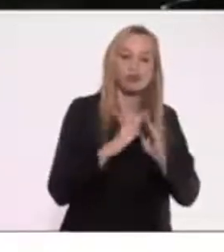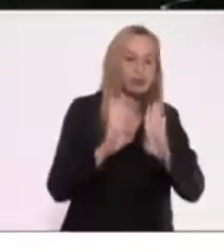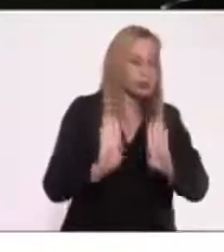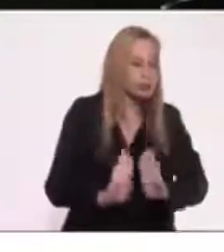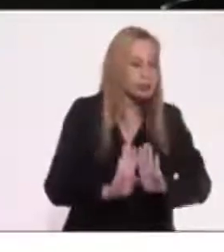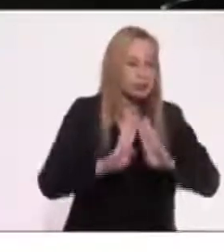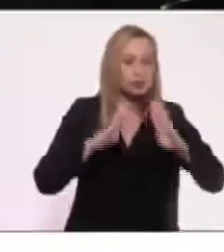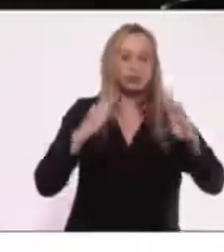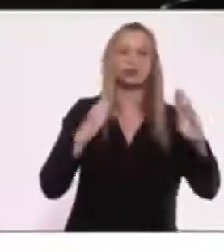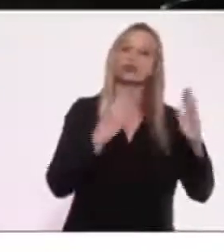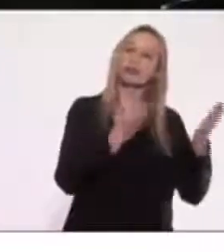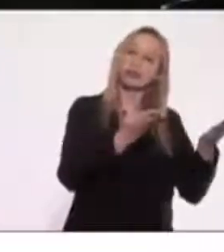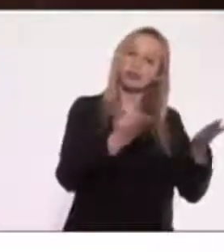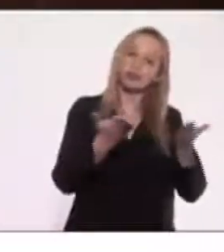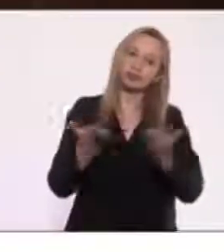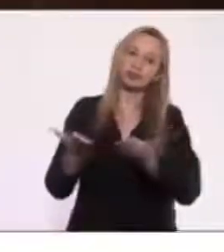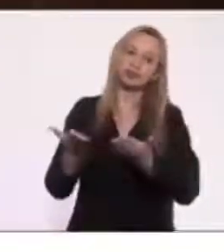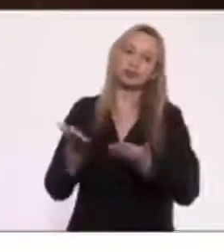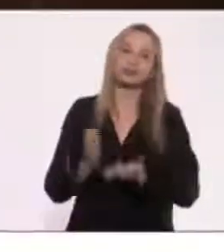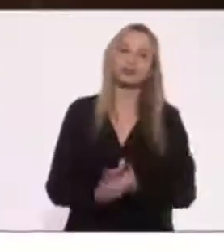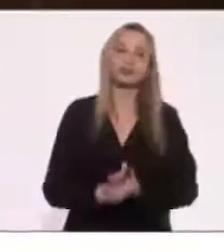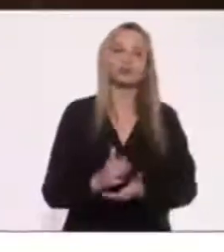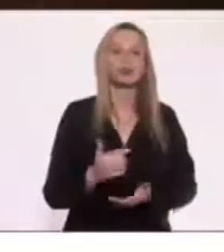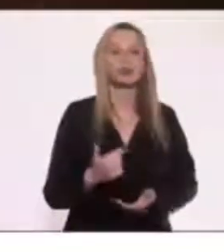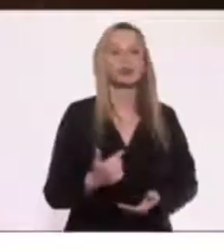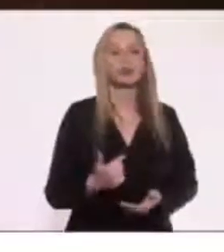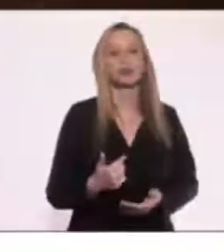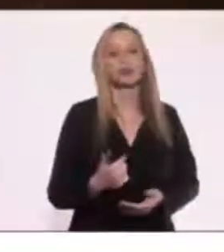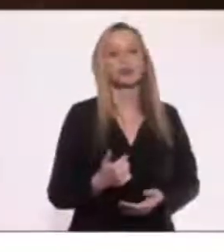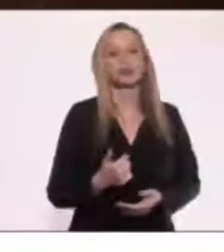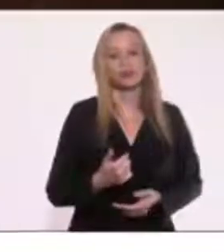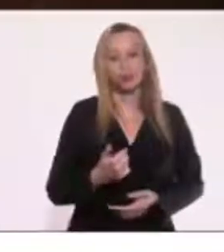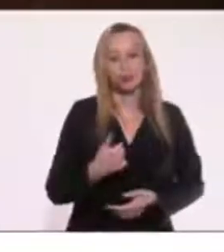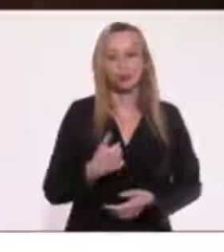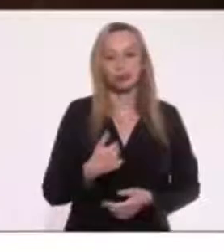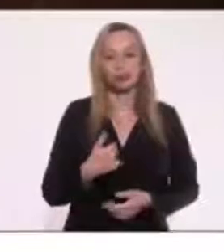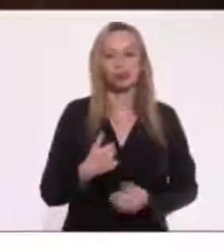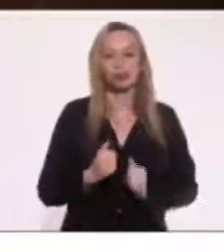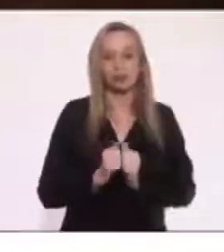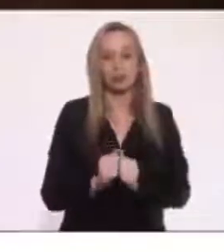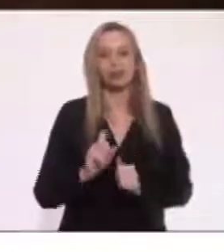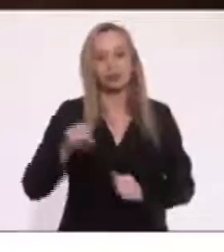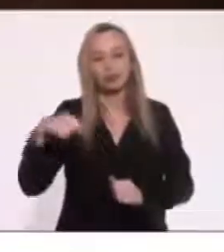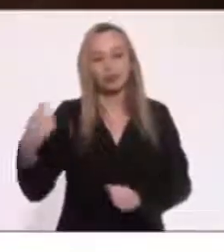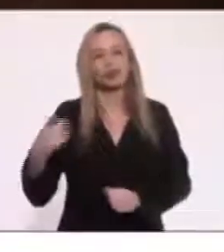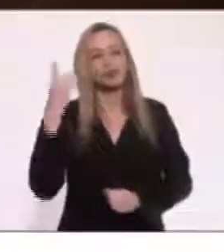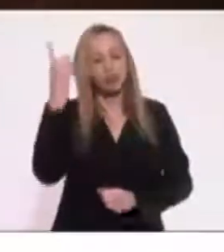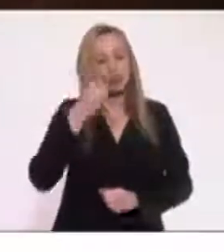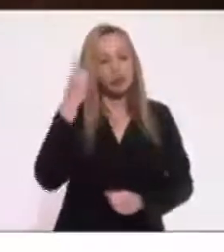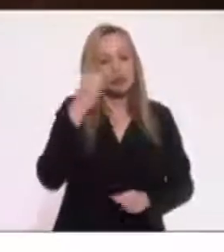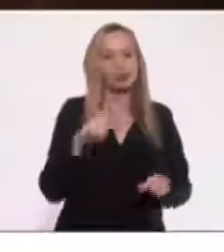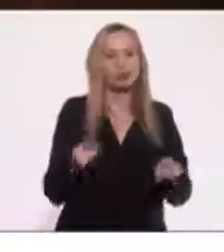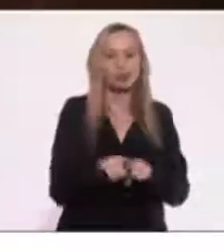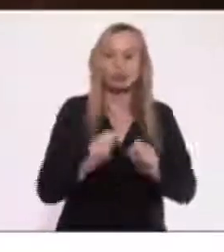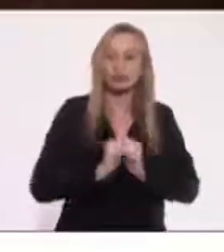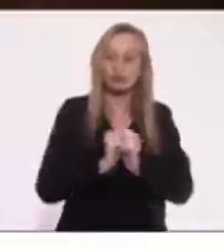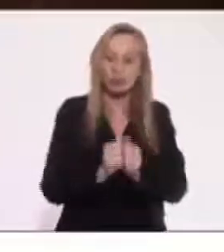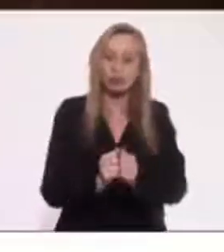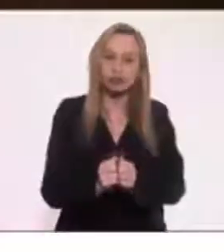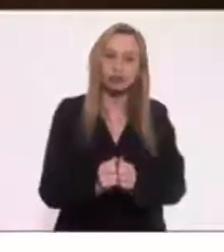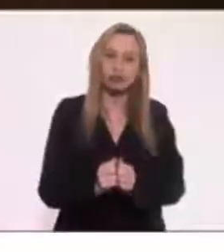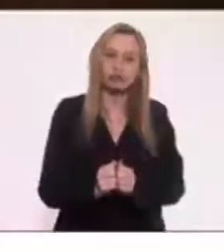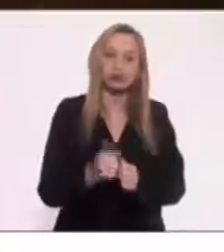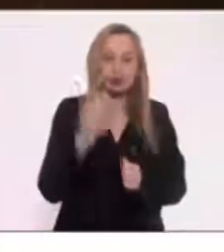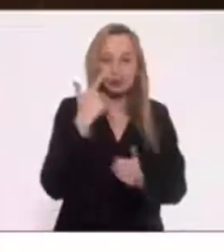portas abertas para os senhores. Eu vou me incumbir, e tenho convicção que o deputado Chico Machado, outros deputados dessa casa também, de